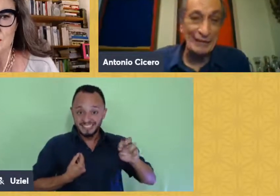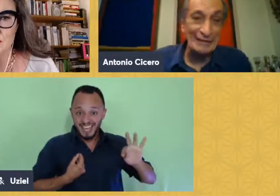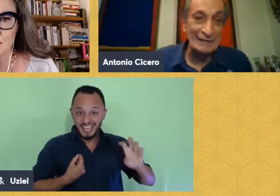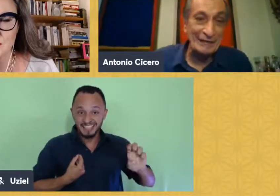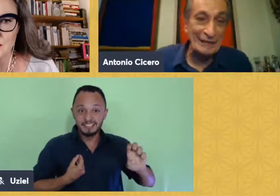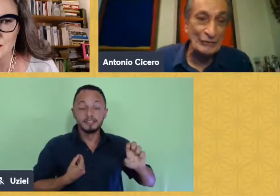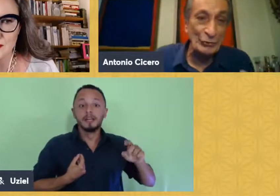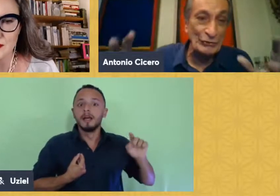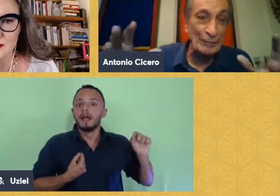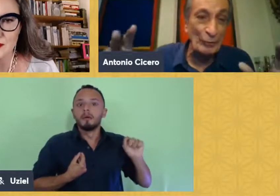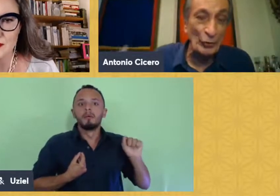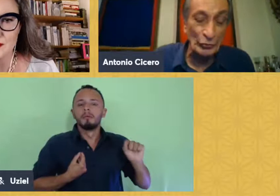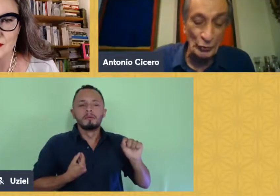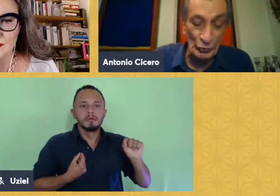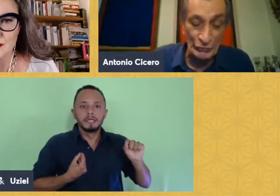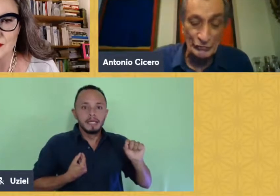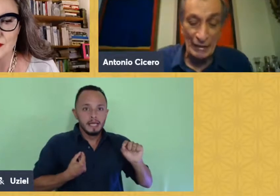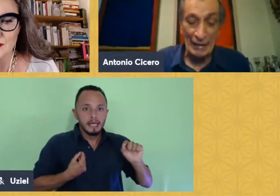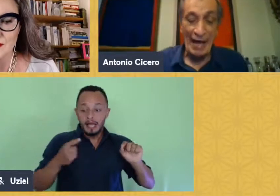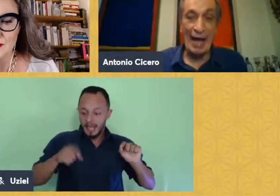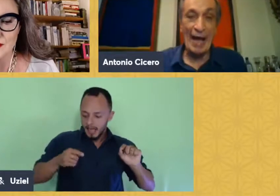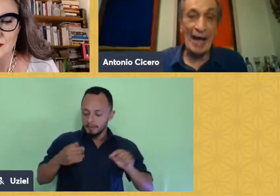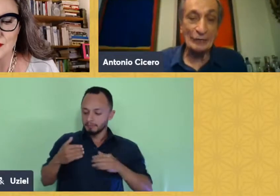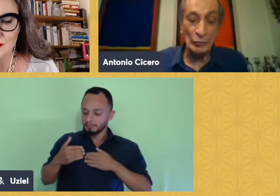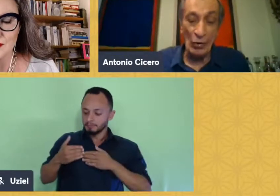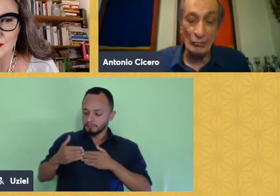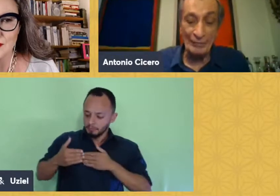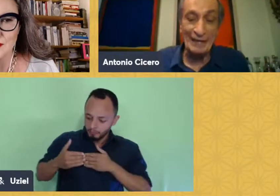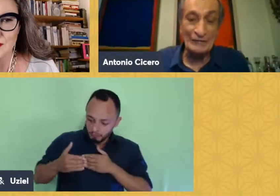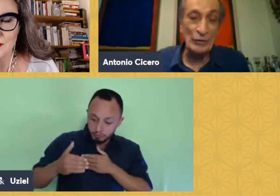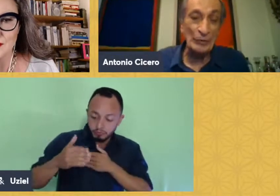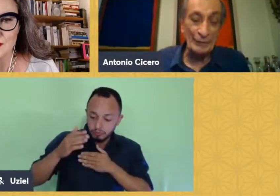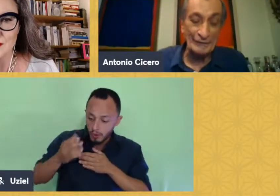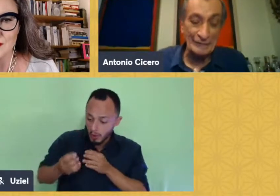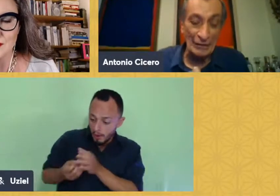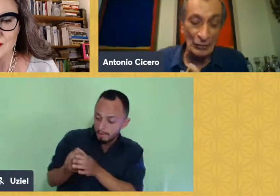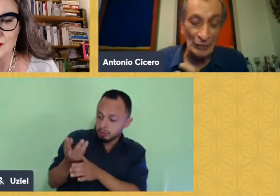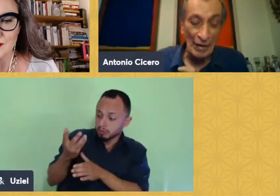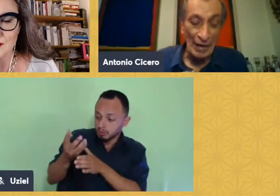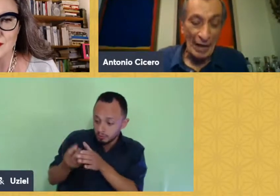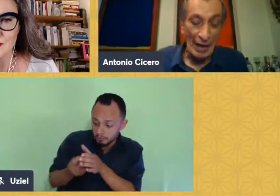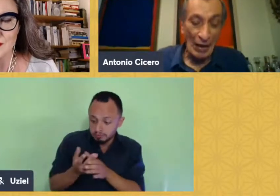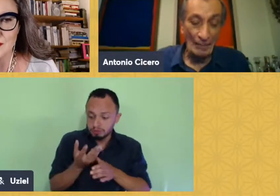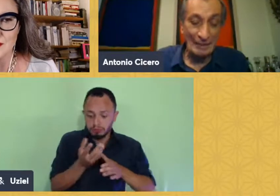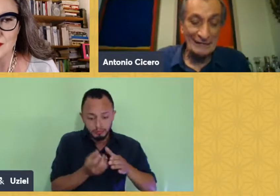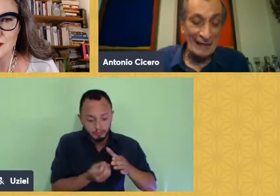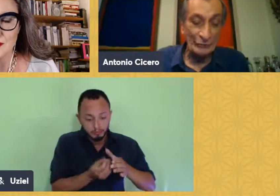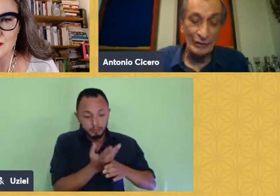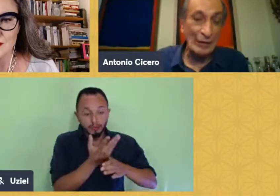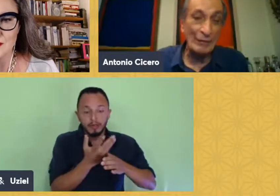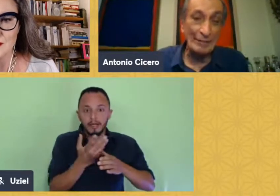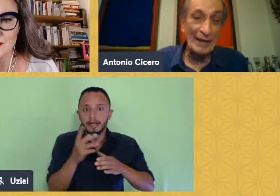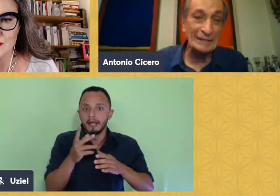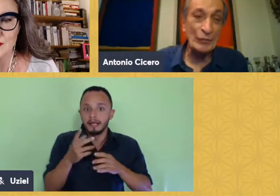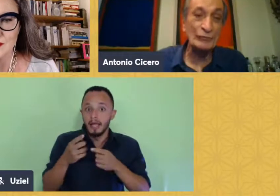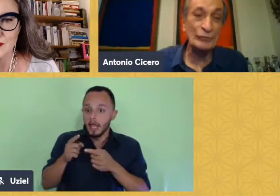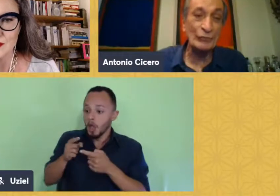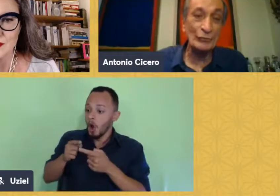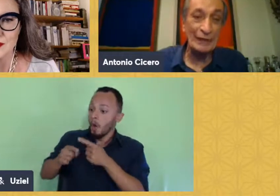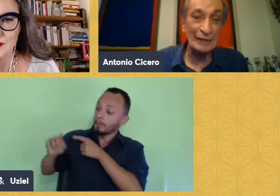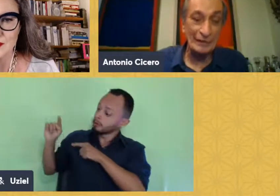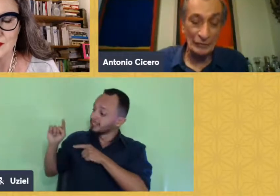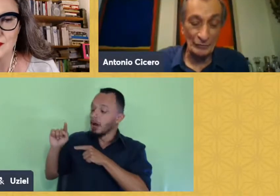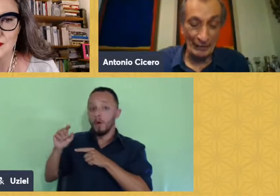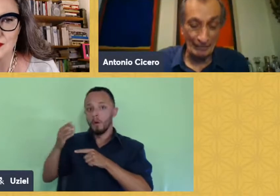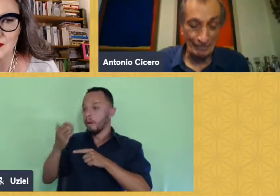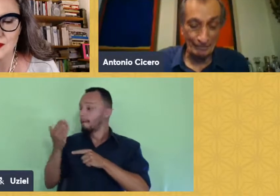designa o que existe ou se produz atualmente em oposição ao passado que não é mais e ao futuro